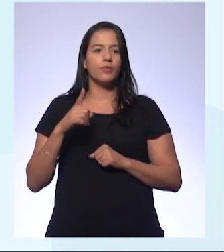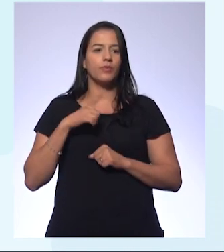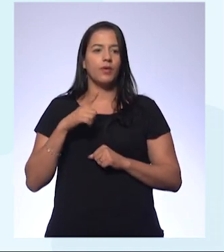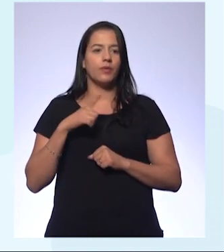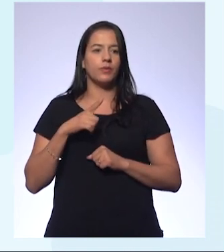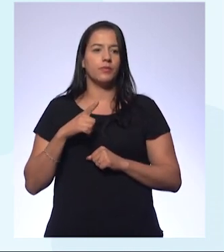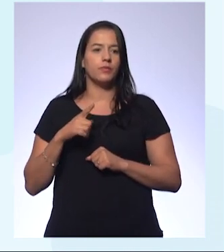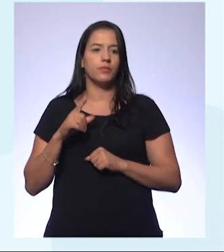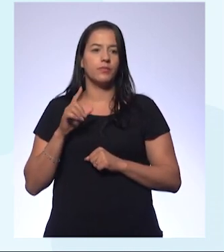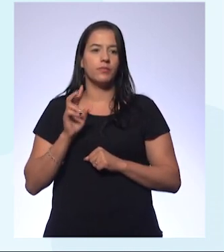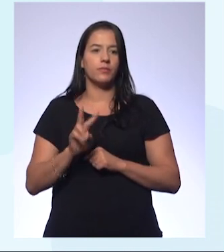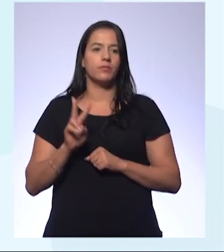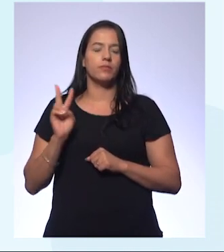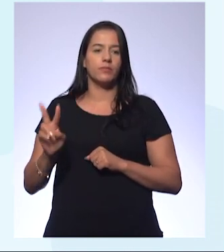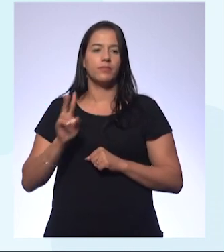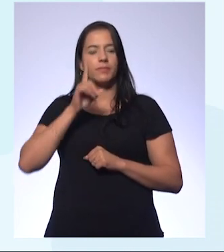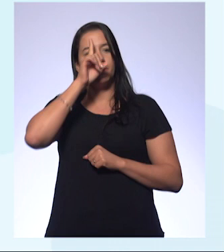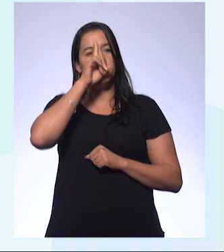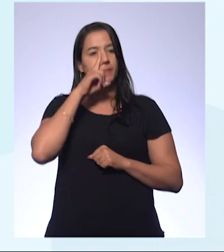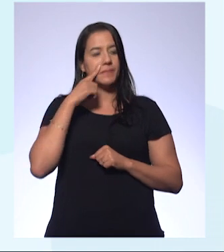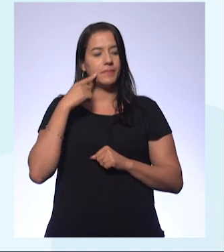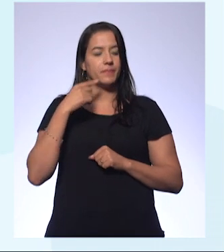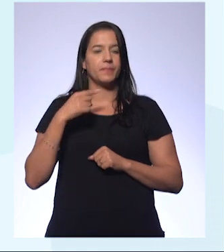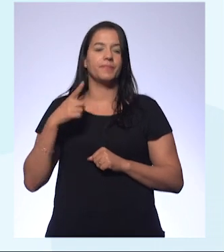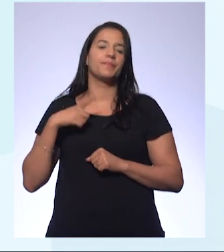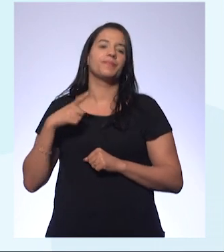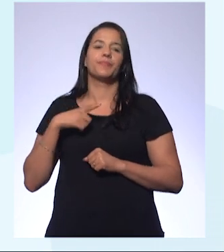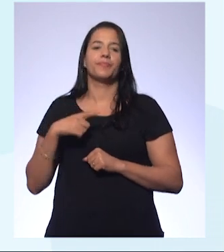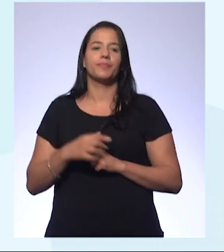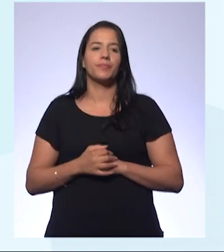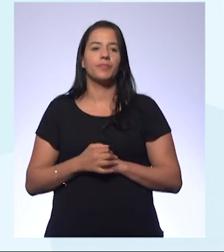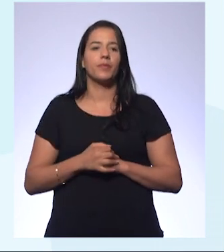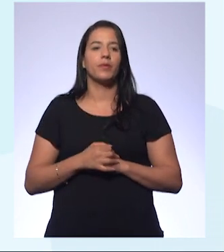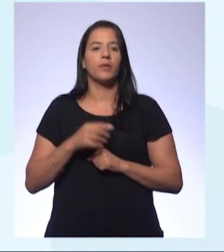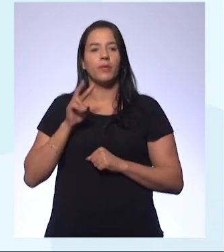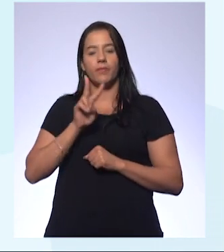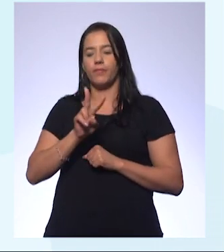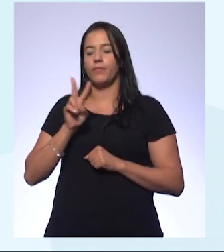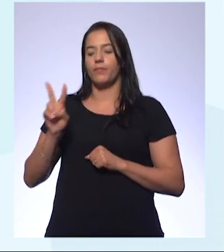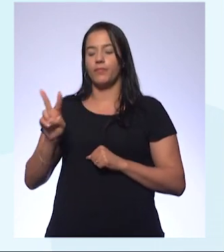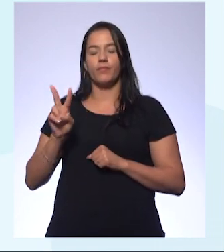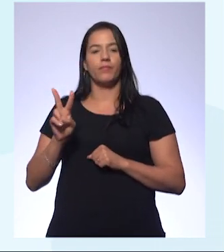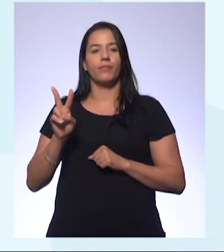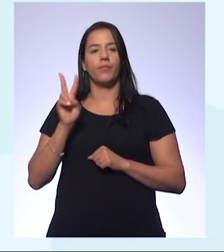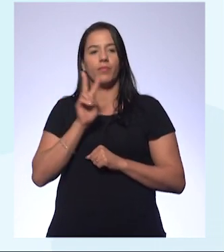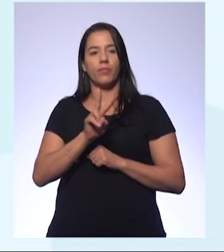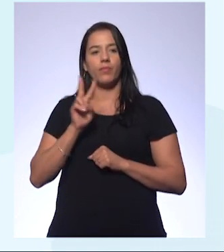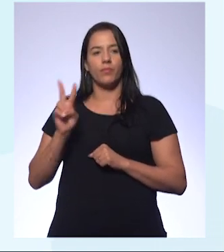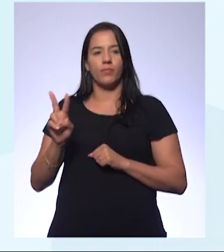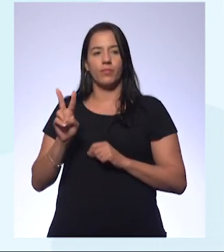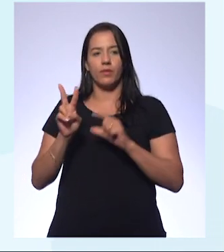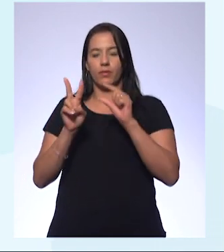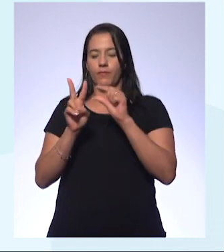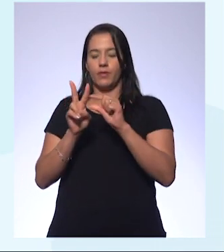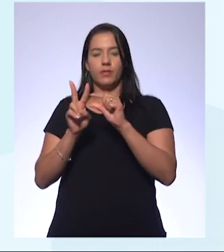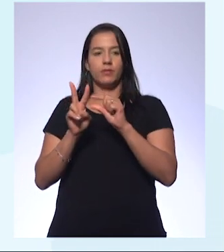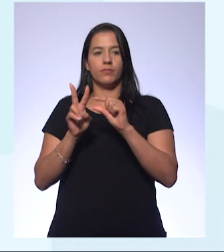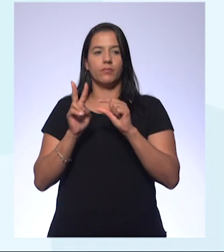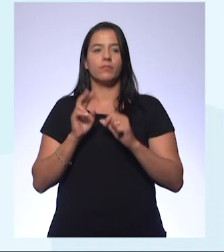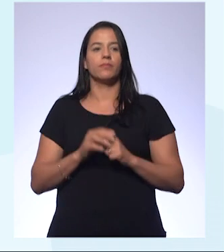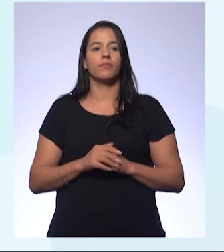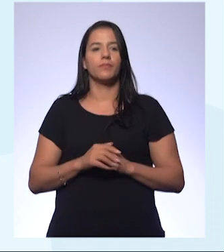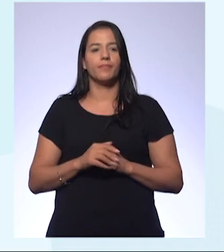fenótipo amarelo, o correspondente, né, o genótipo correspondente é Vzão, Vzão ou Vzão, Vzinho, né? Então, a gente tem aí